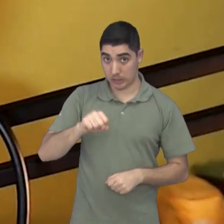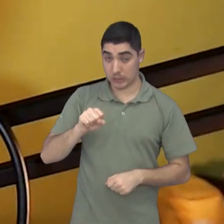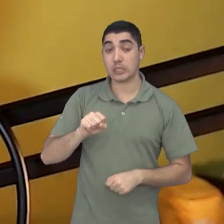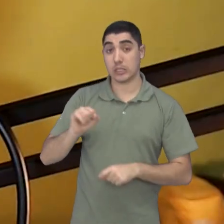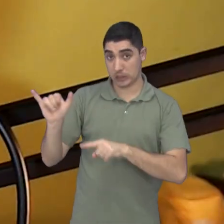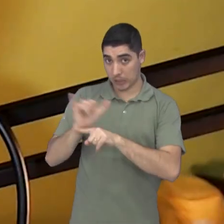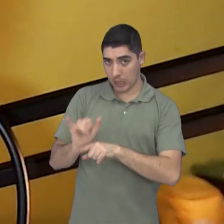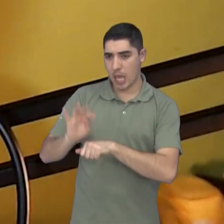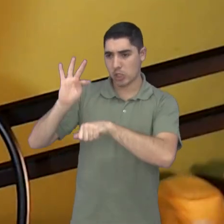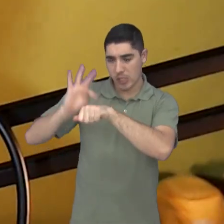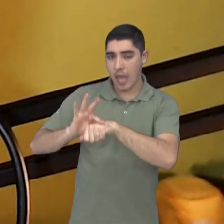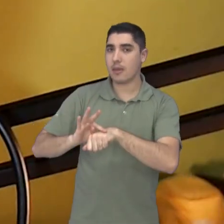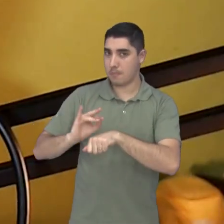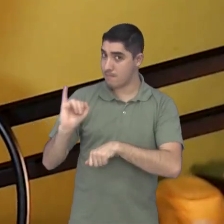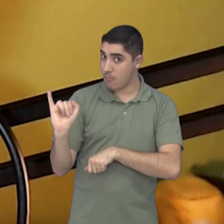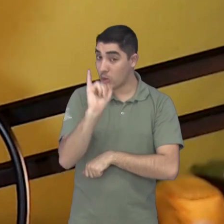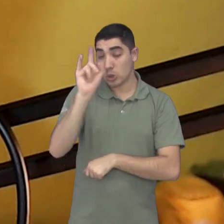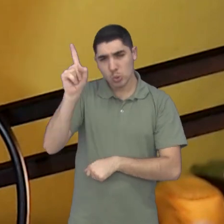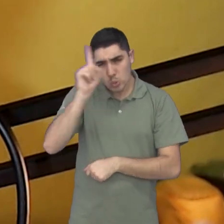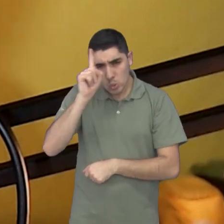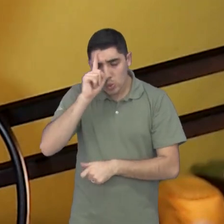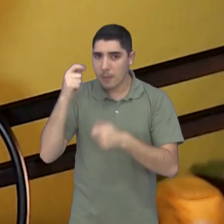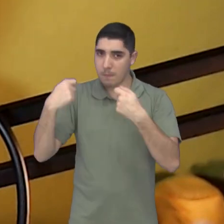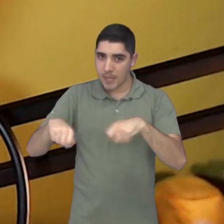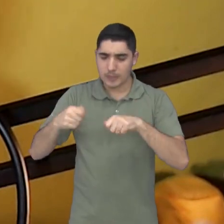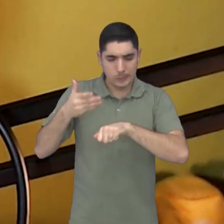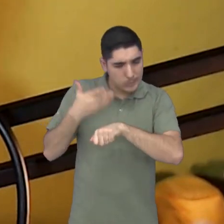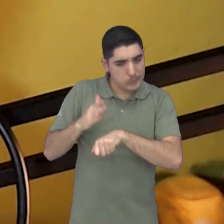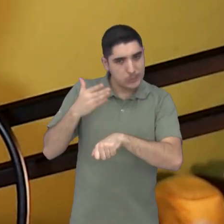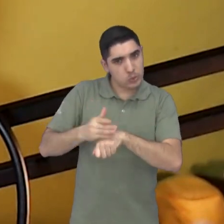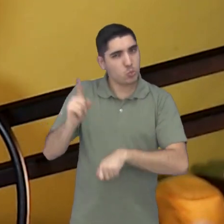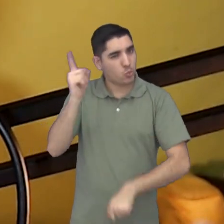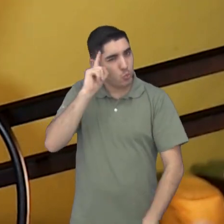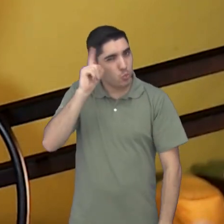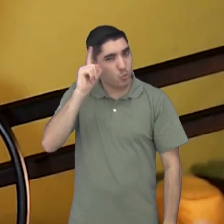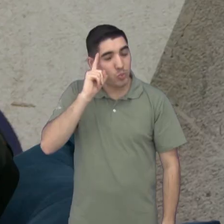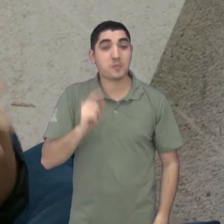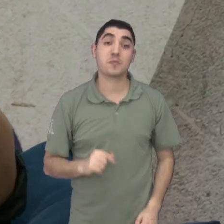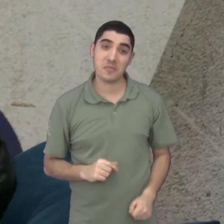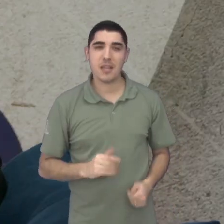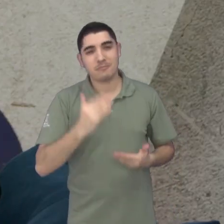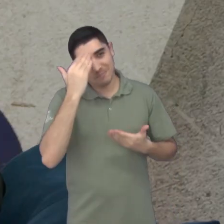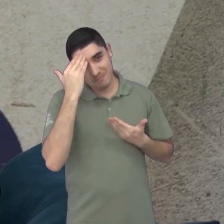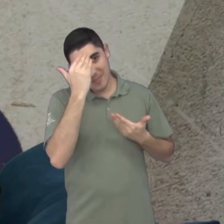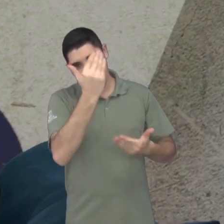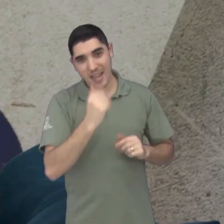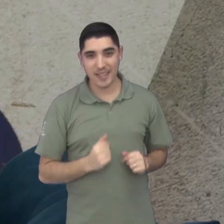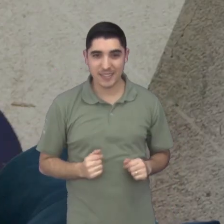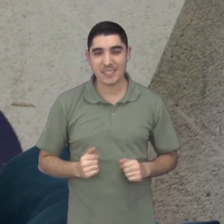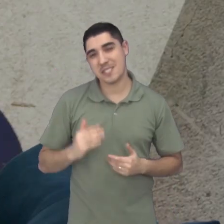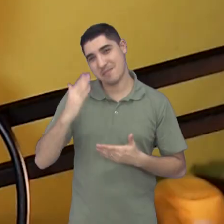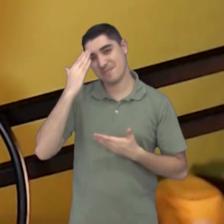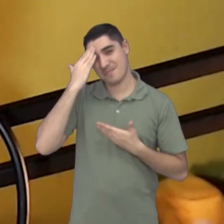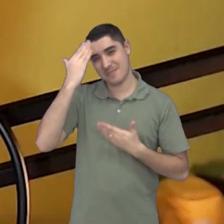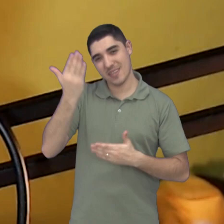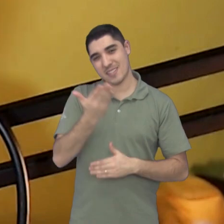Sim, a técnica é importantíssima e treinar todo dia, todo dia. Muito obrigada, viu?